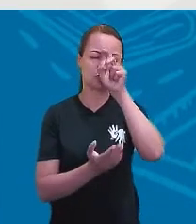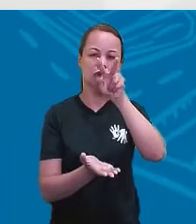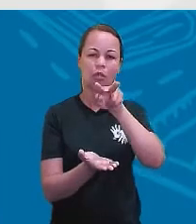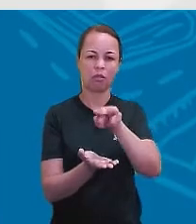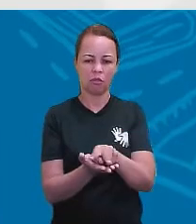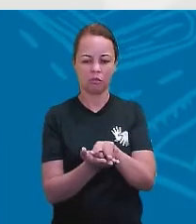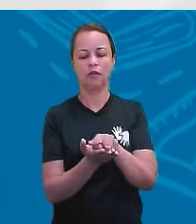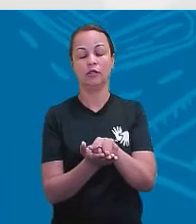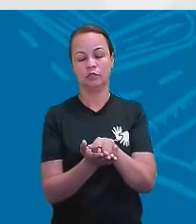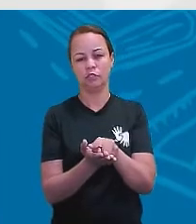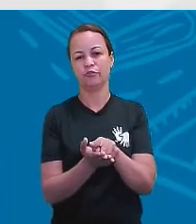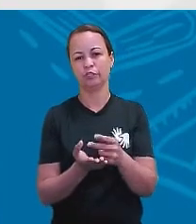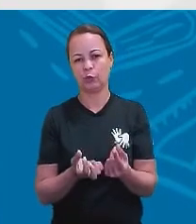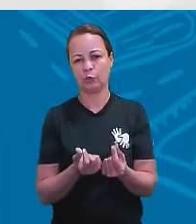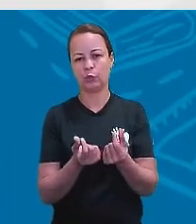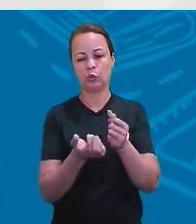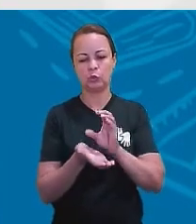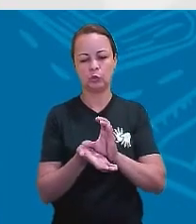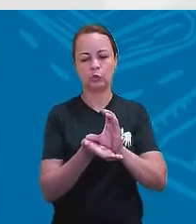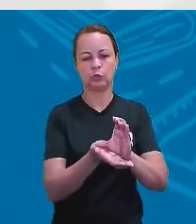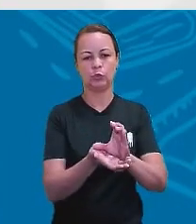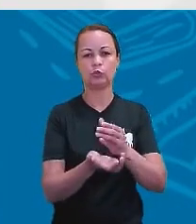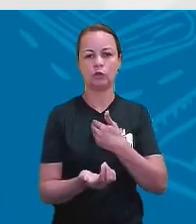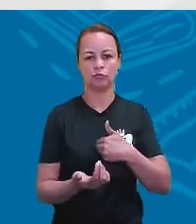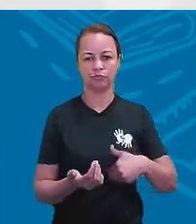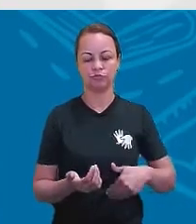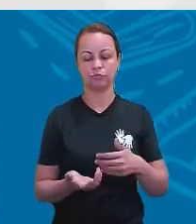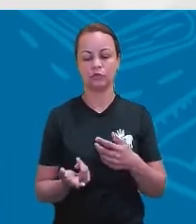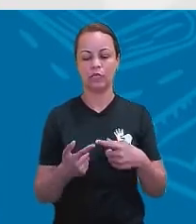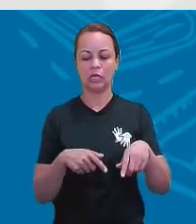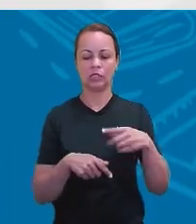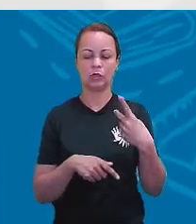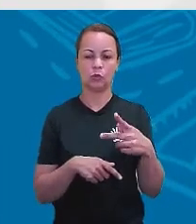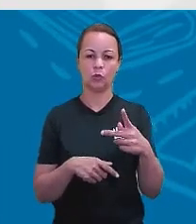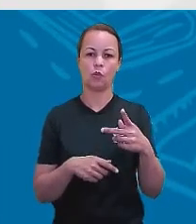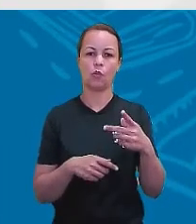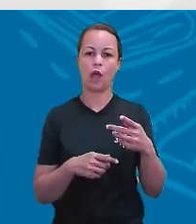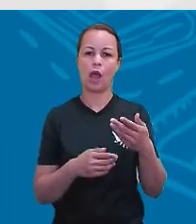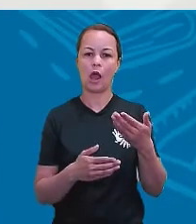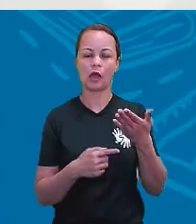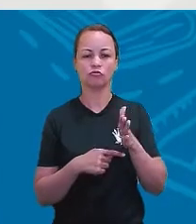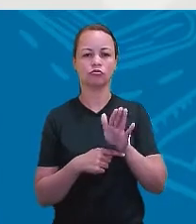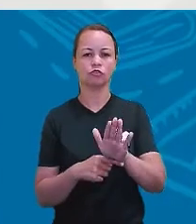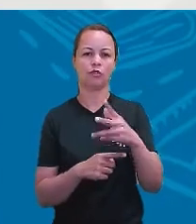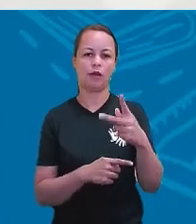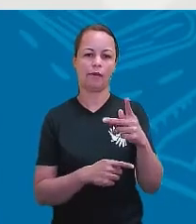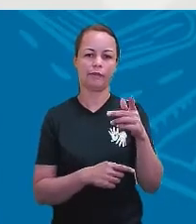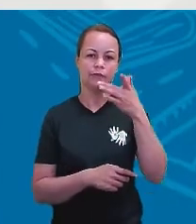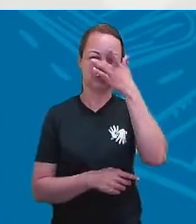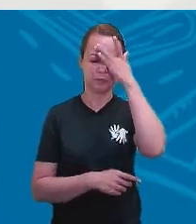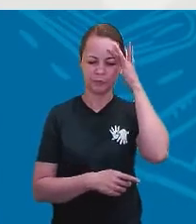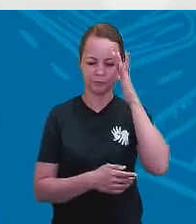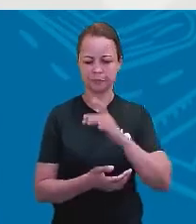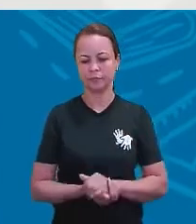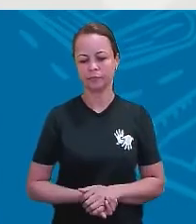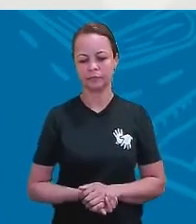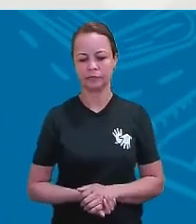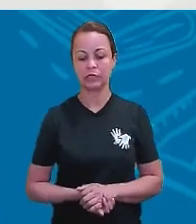custo, né, para os cofres públicos, né, no atendimento a essas pessoas. E o que